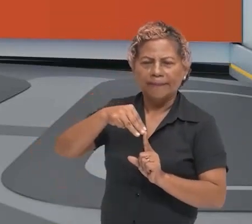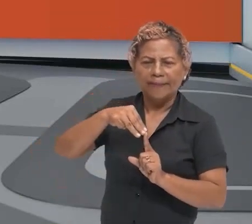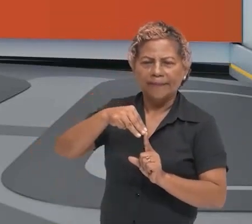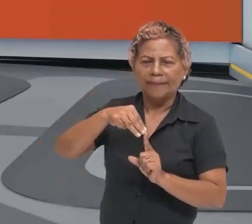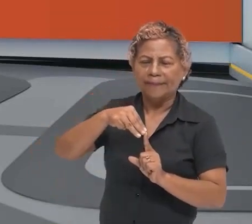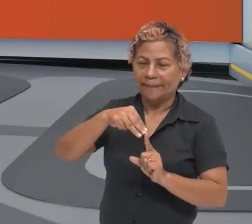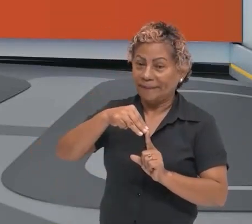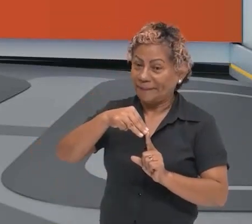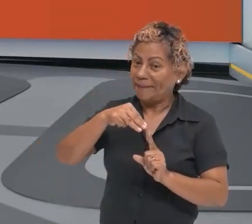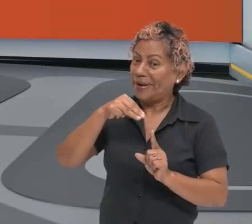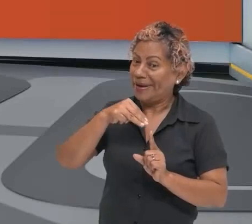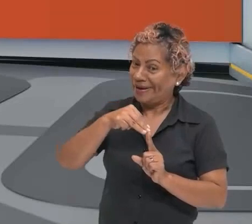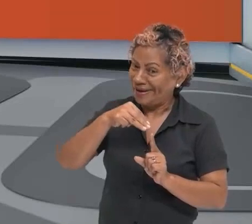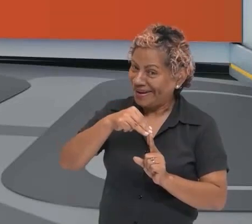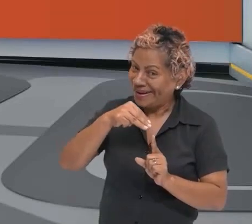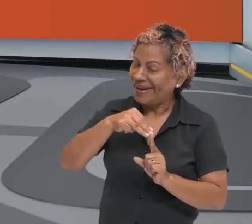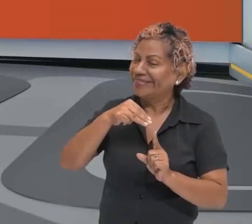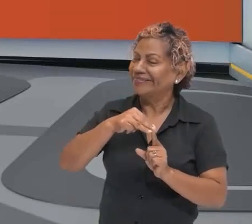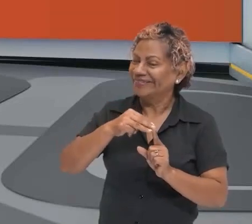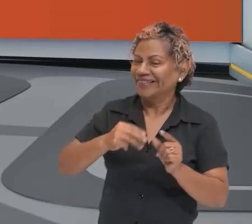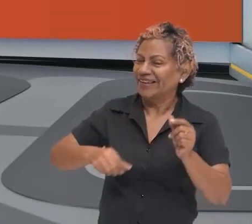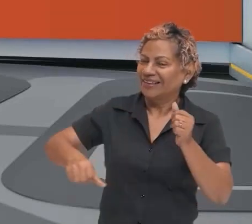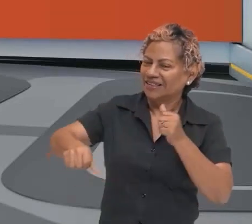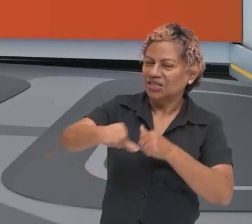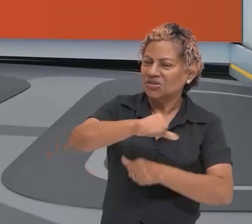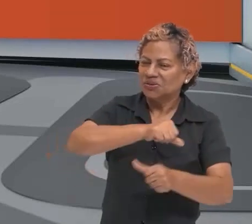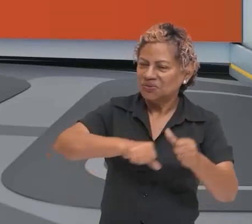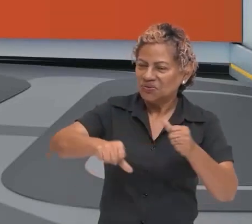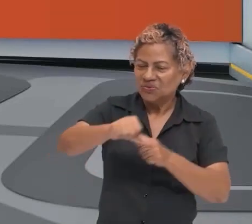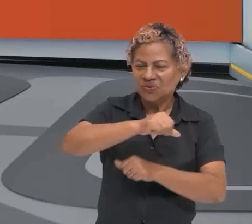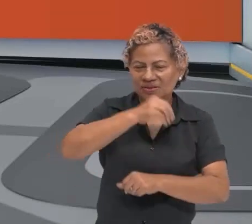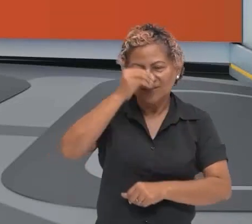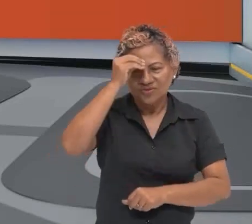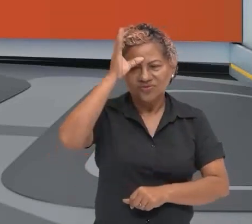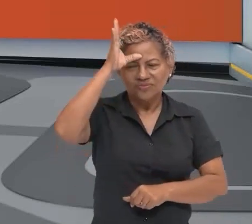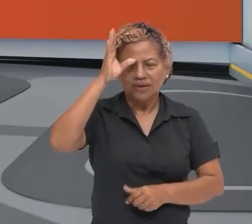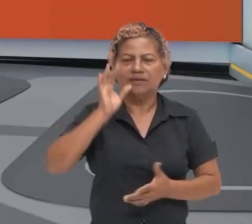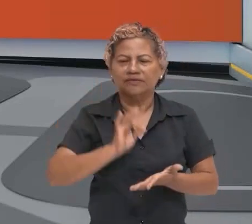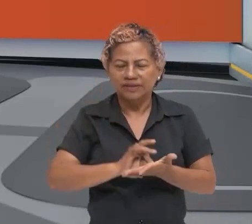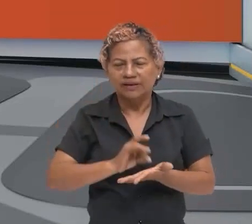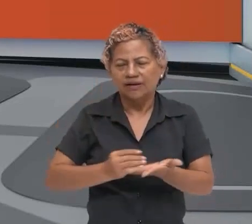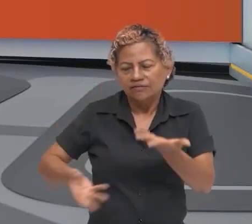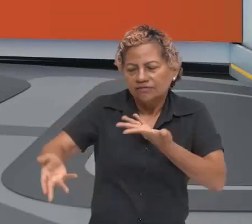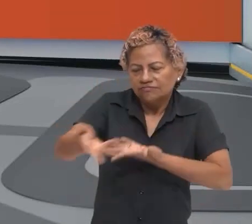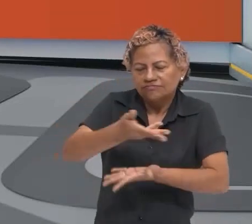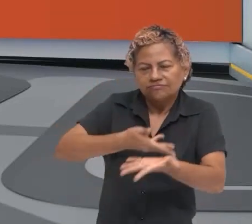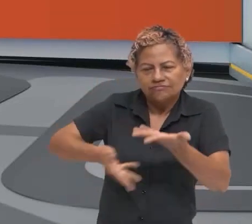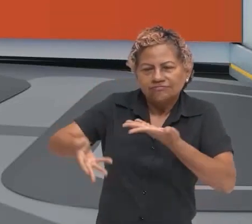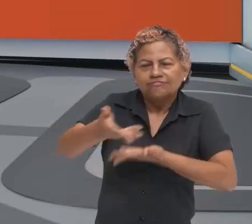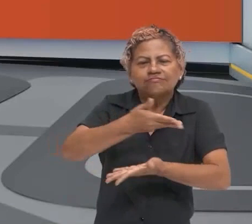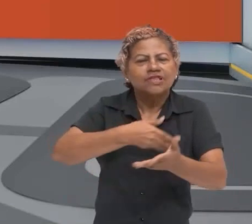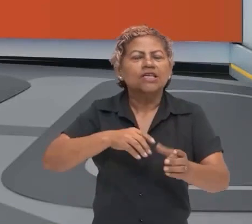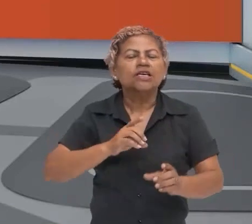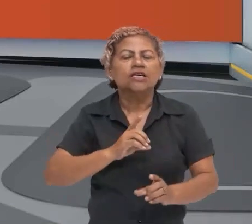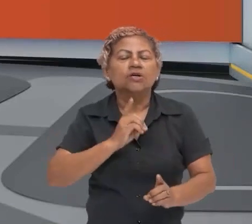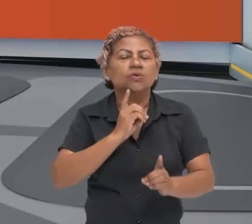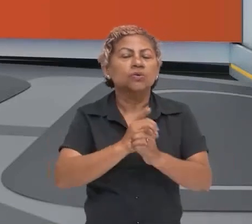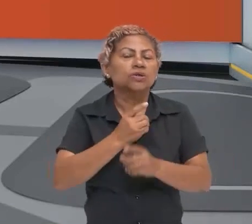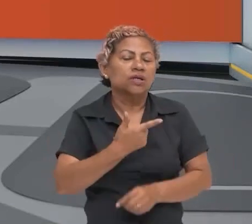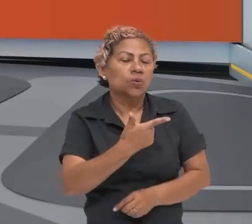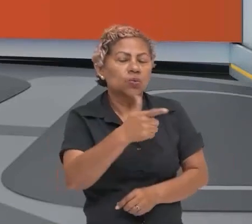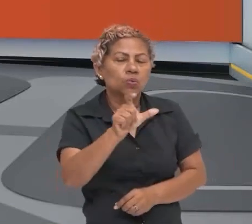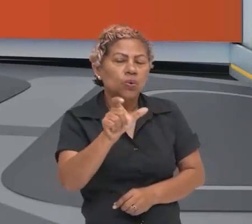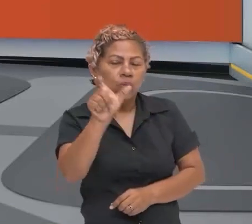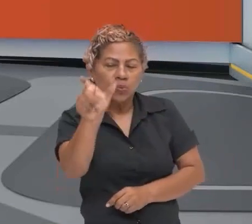ó, troca de conhecimentos, não é verdade? Lidar com o outro, buscar, tentar entender,